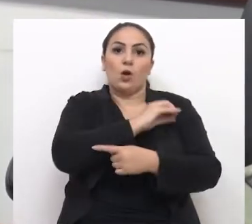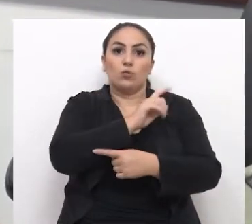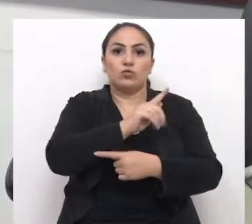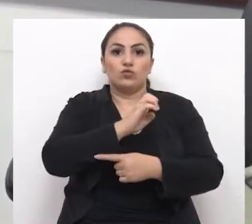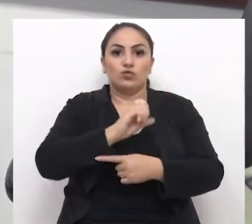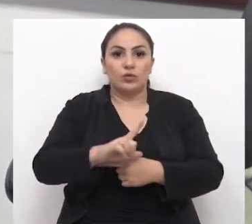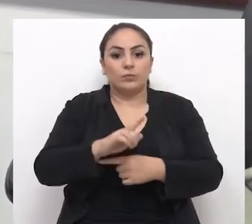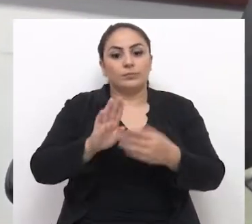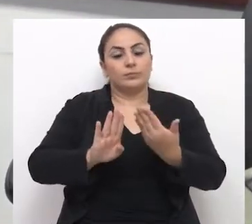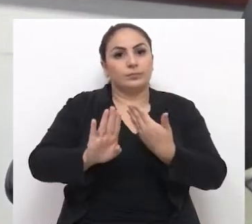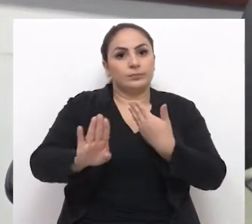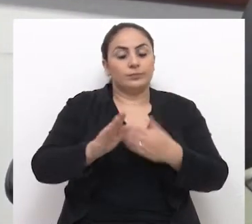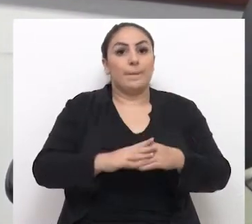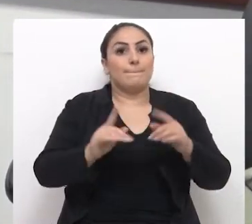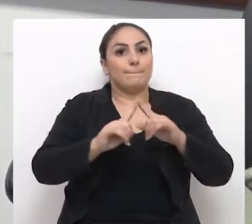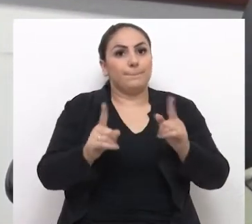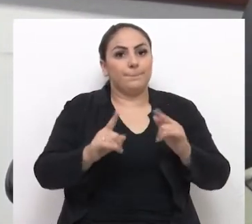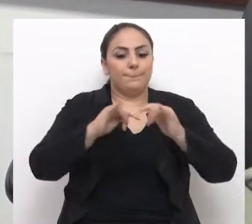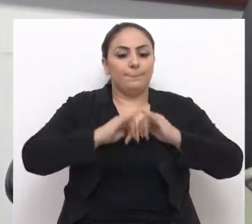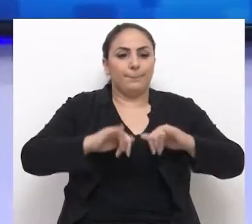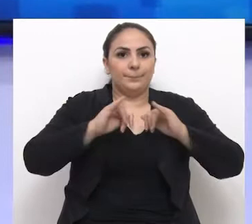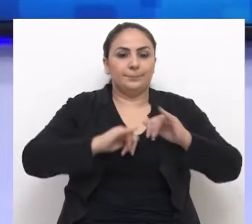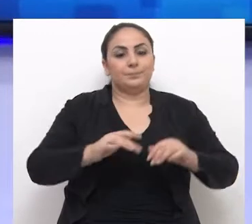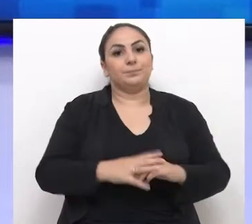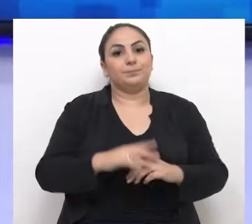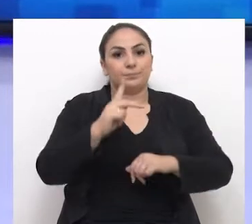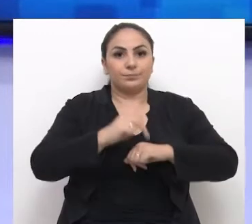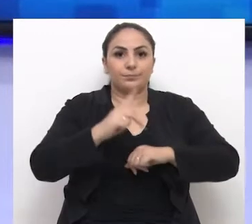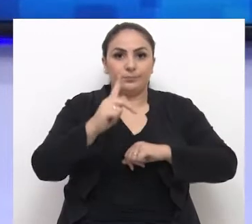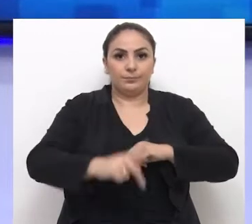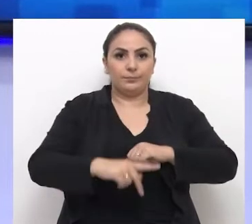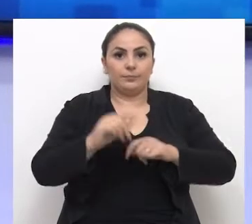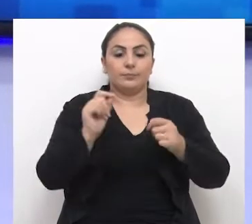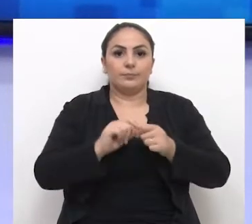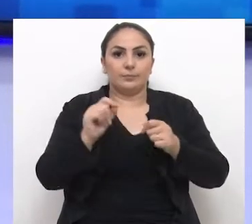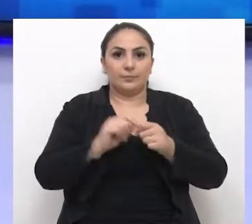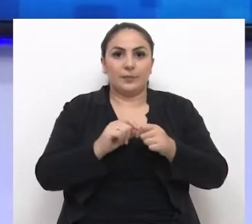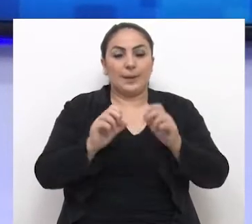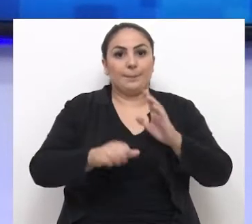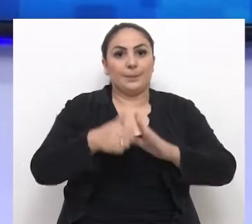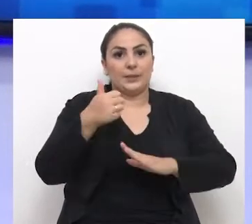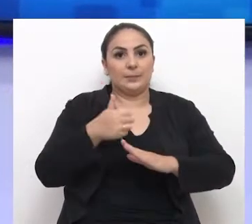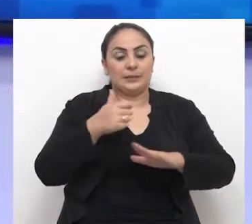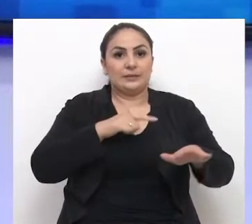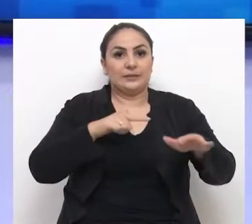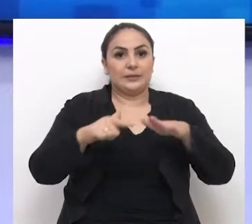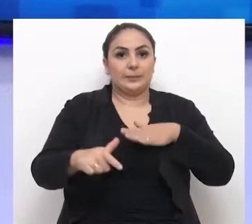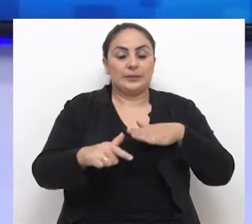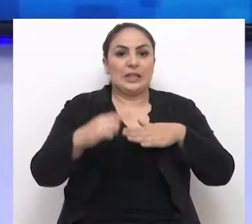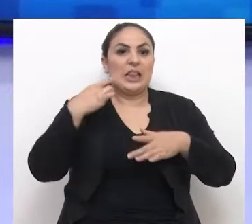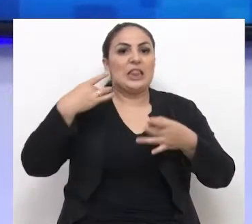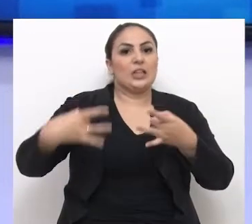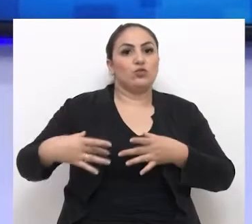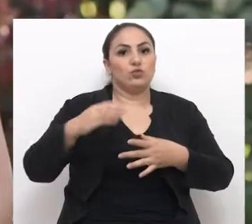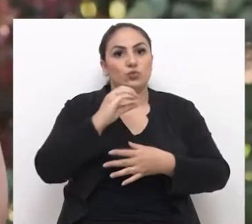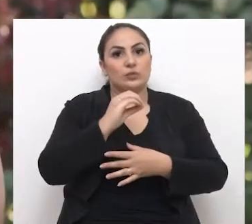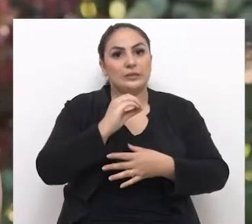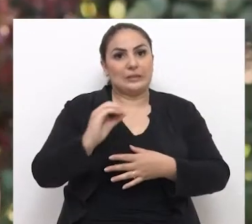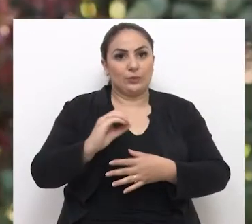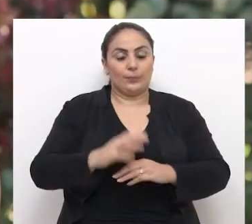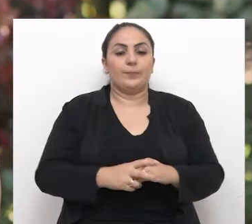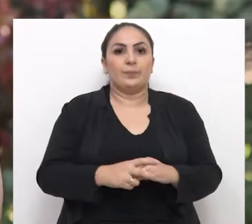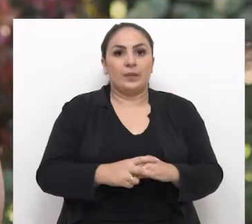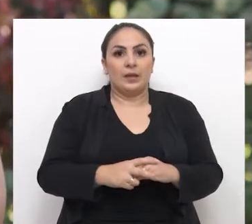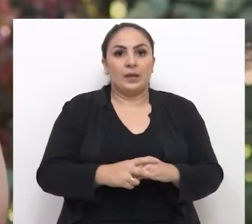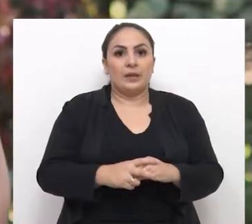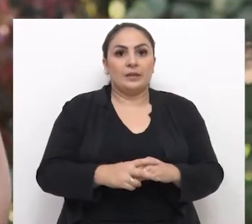gel, distanciamento, mas durante a campanha. Passo Fundo vai realizar a primeira semana Lixo Zero. Isso é